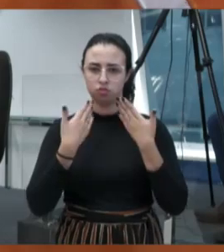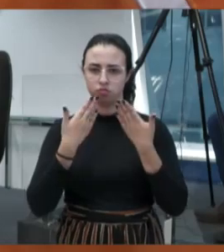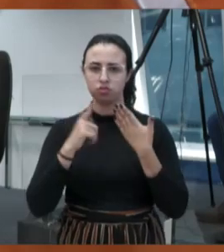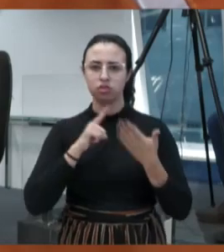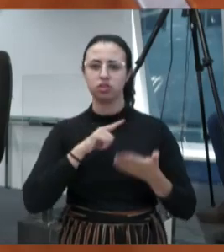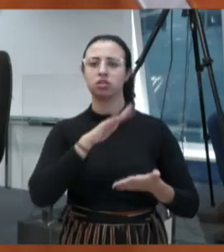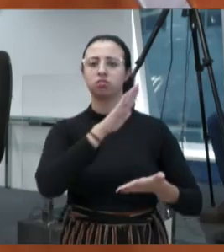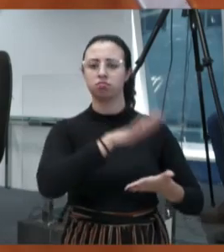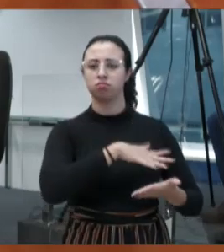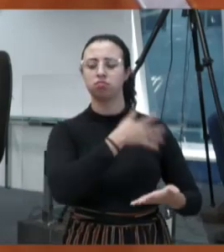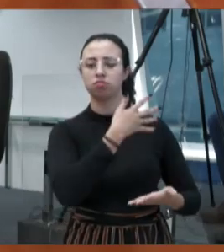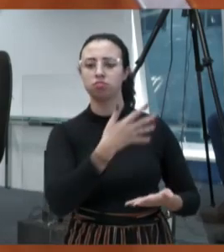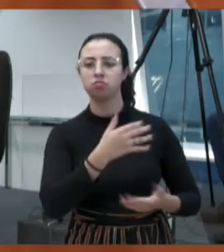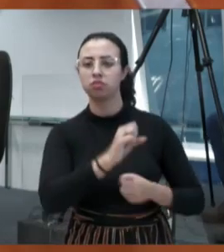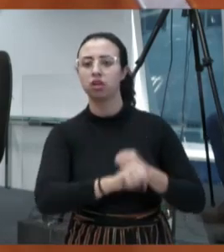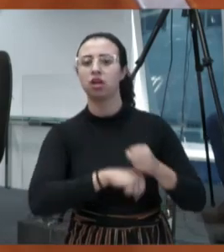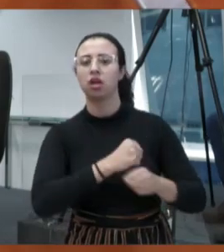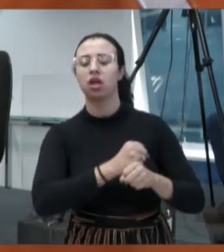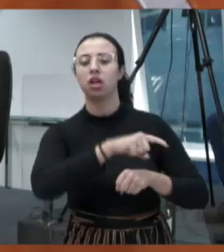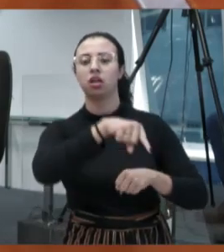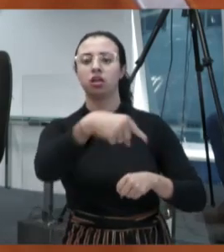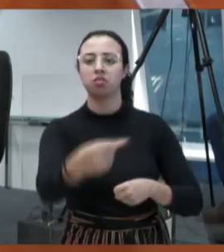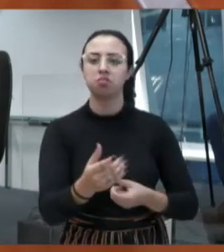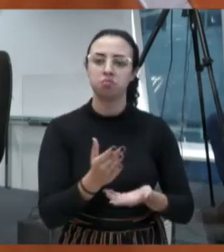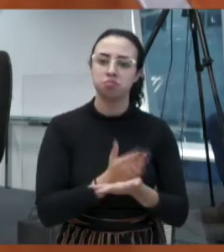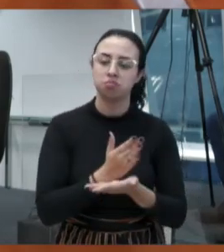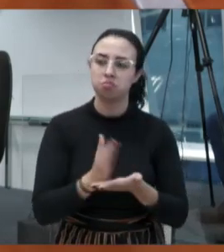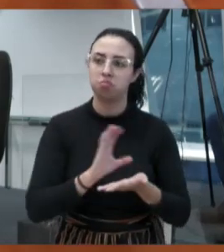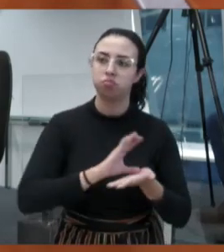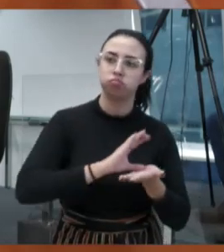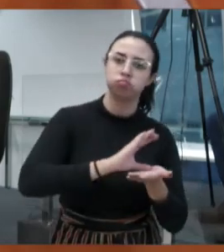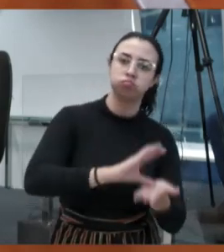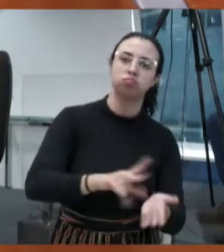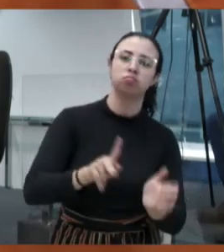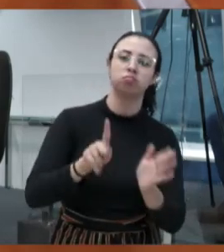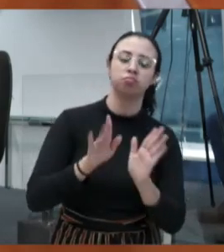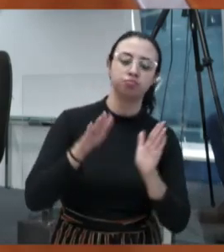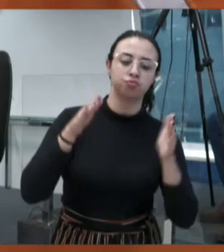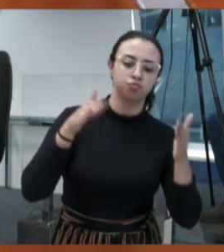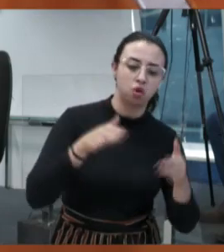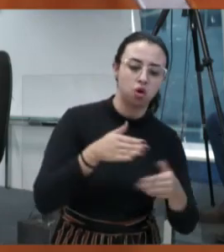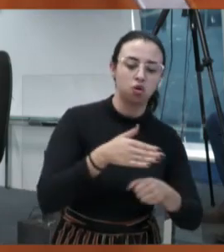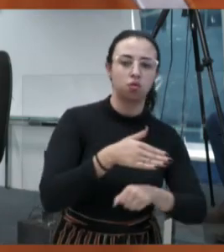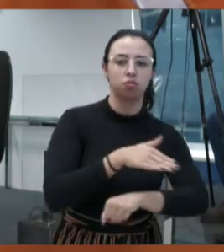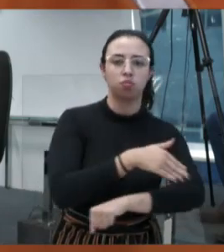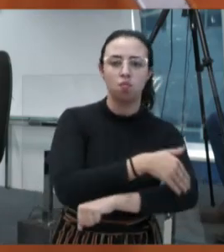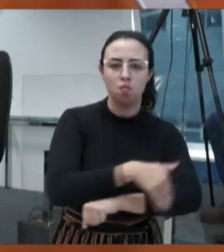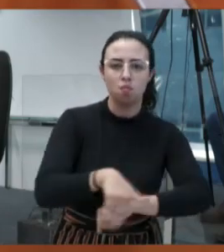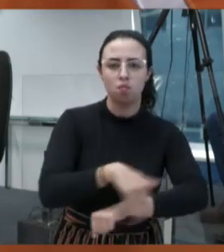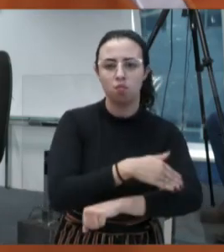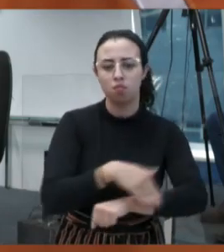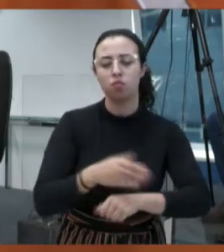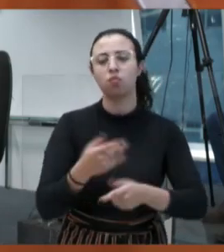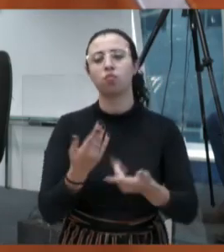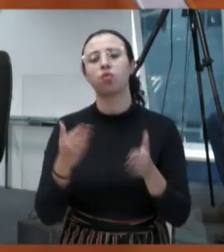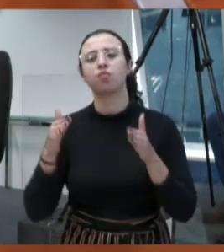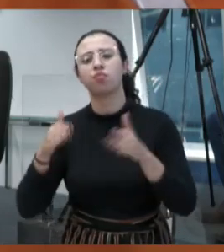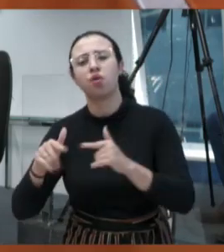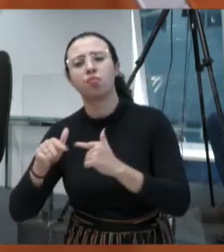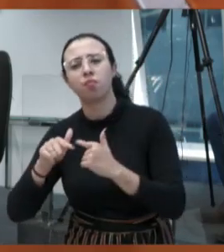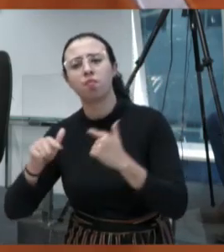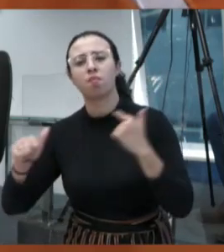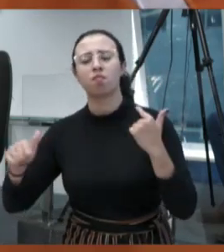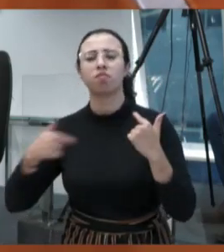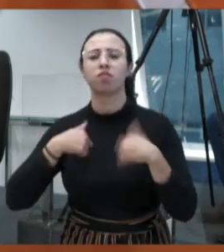né, para o ano que vem. Algumas emendas para calçamentos, algumas emendas para asfalto. Então, fico feliz ali de